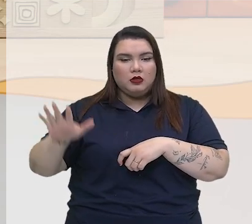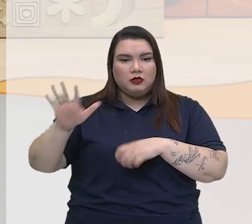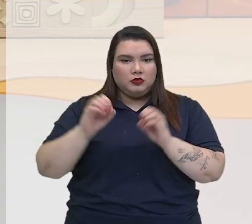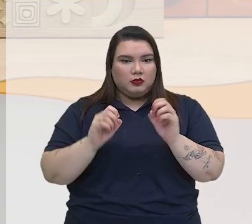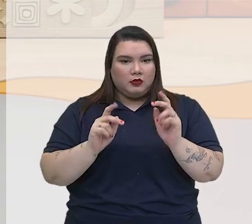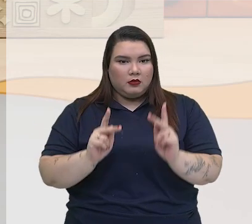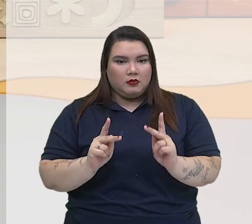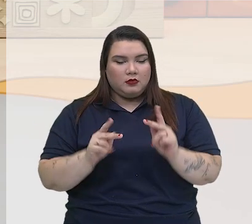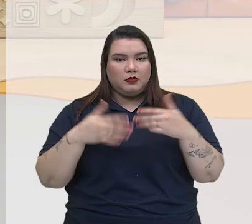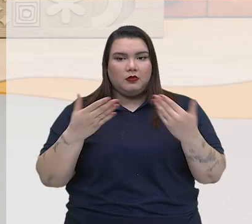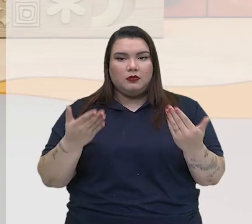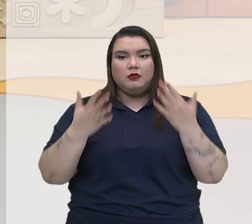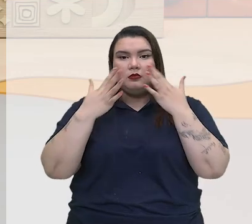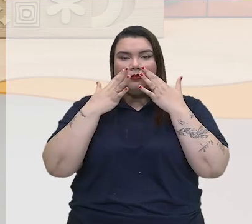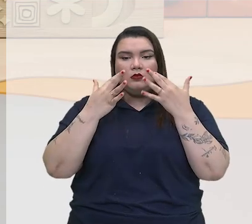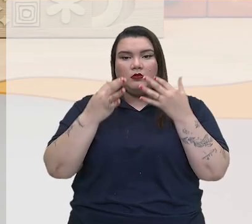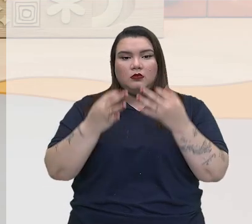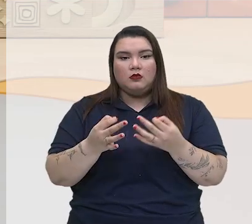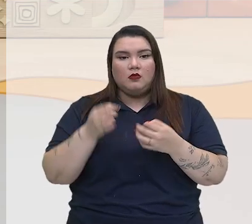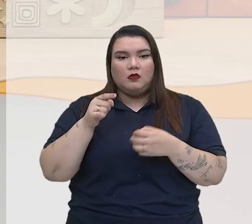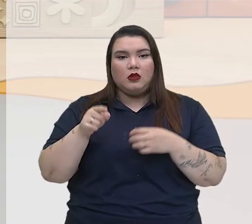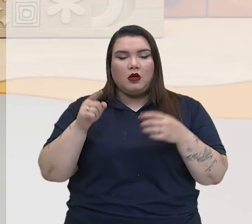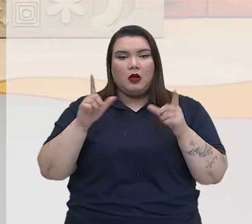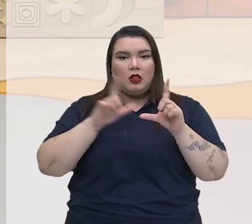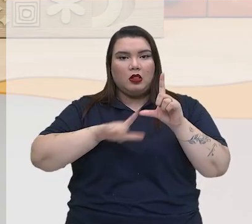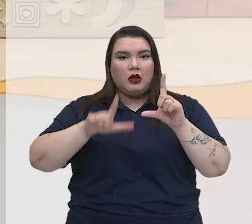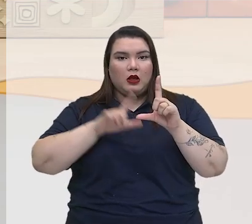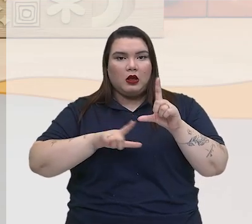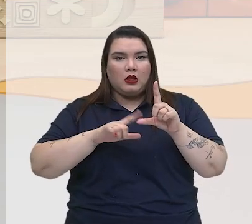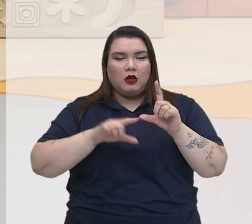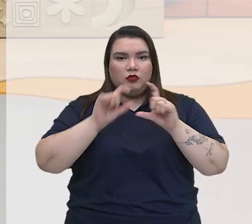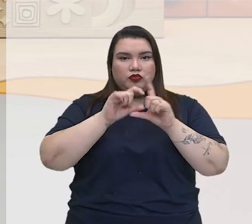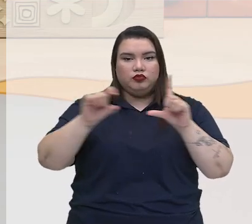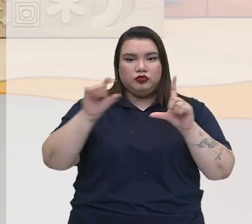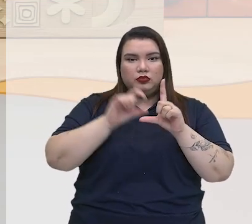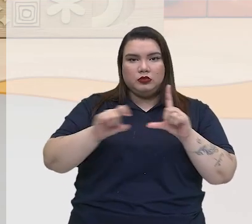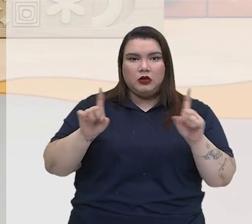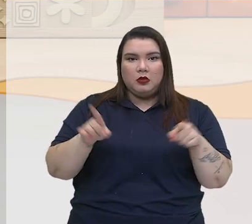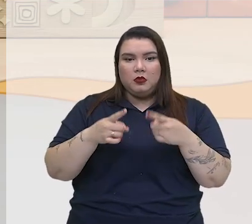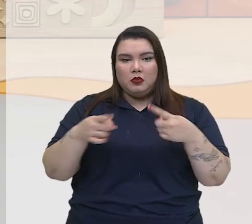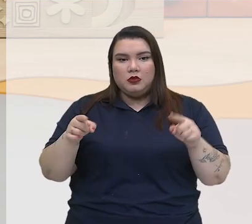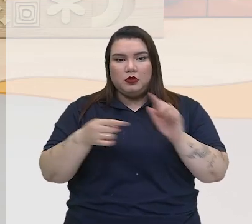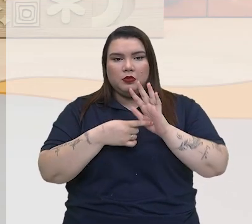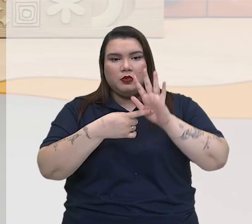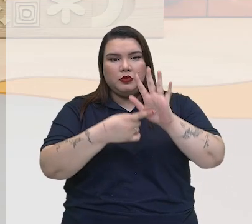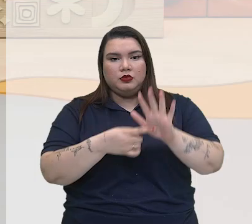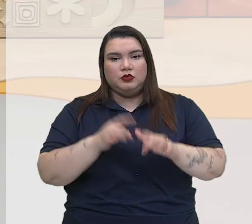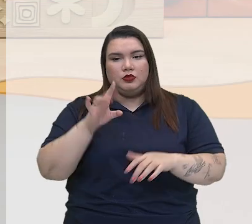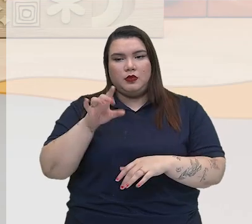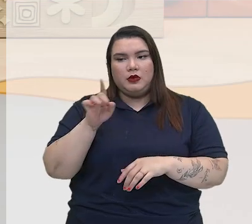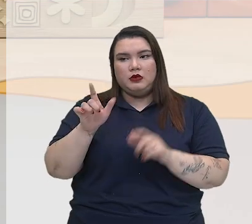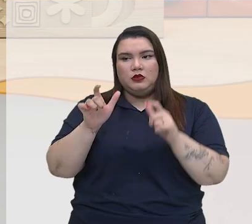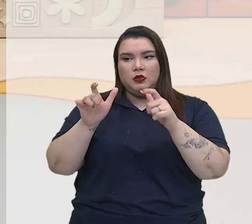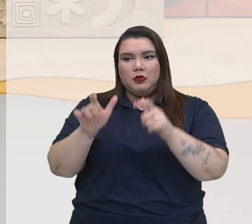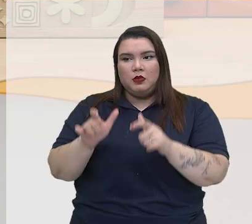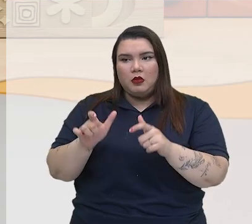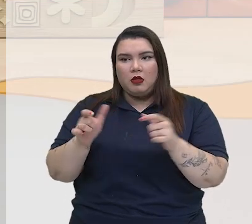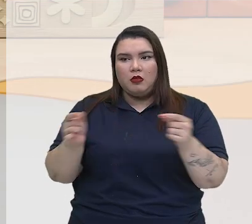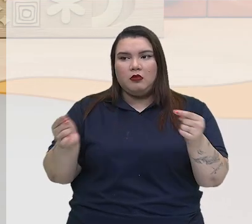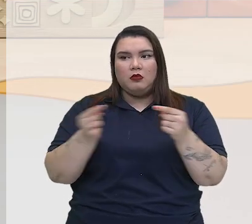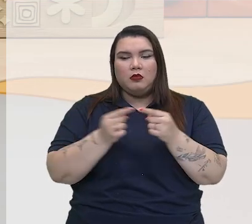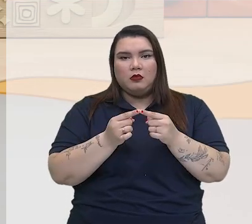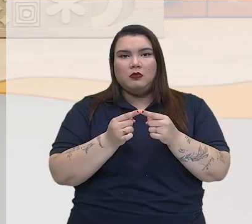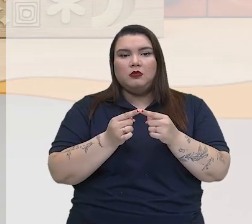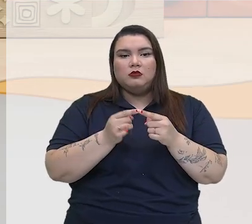Então, observem que na letra da canção, ela não vem trazendo apenas esse lugarzinho como